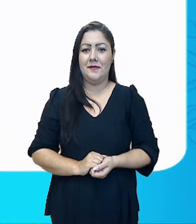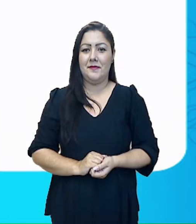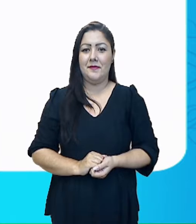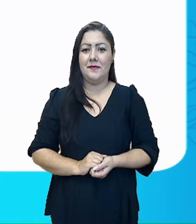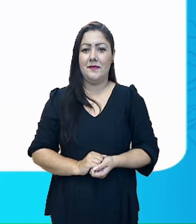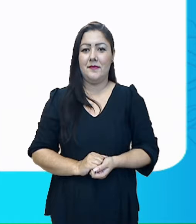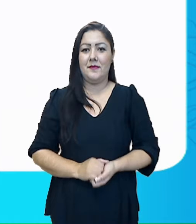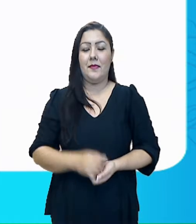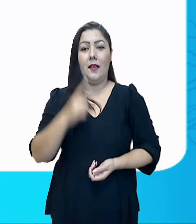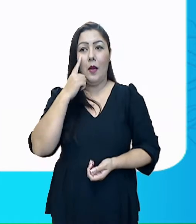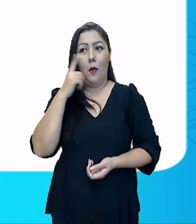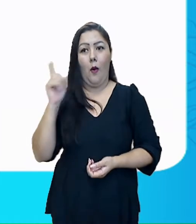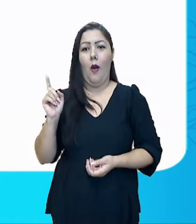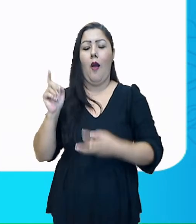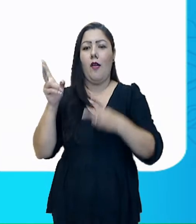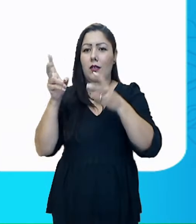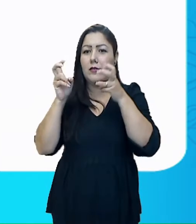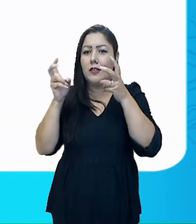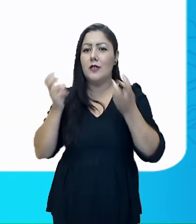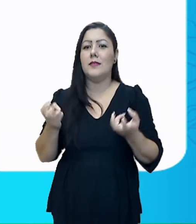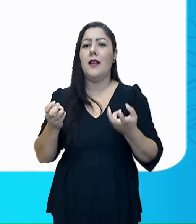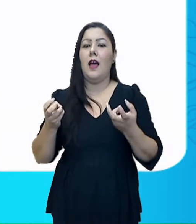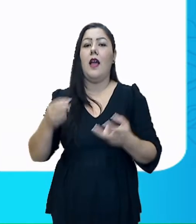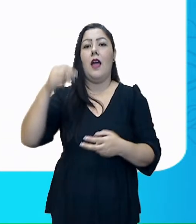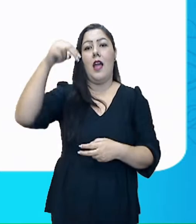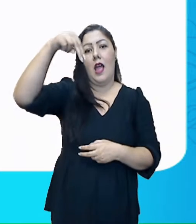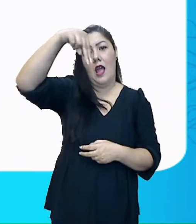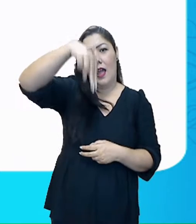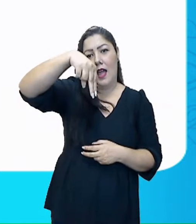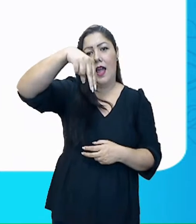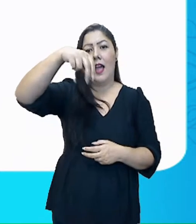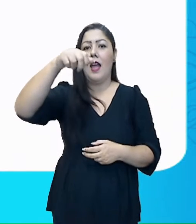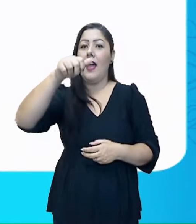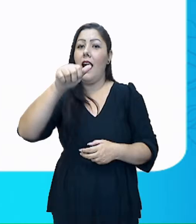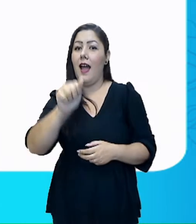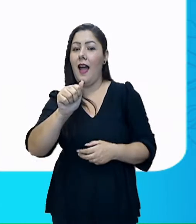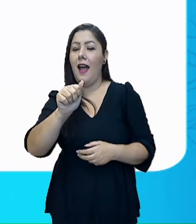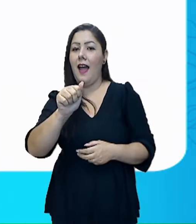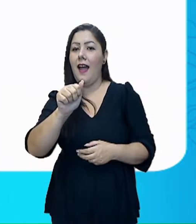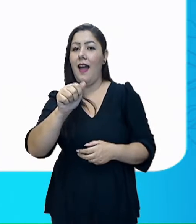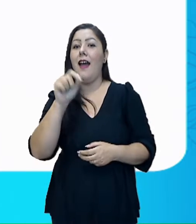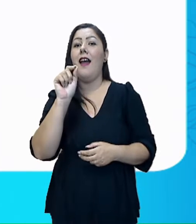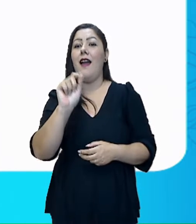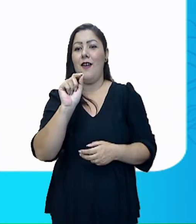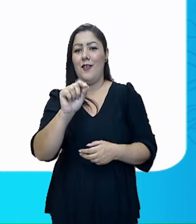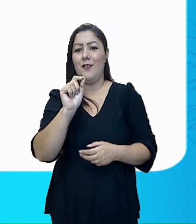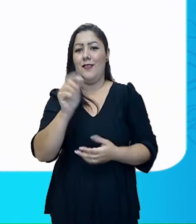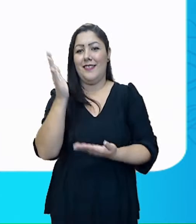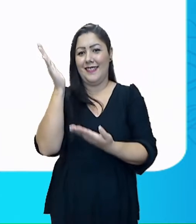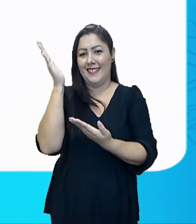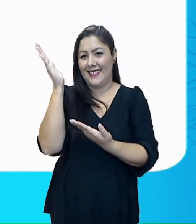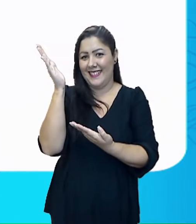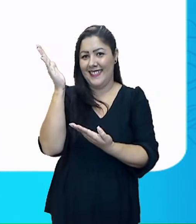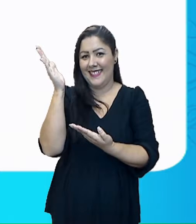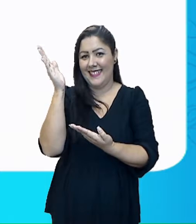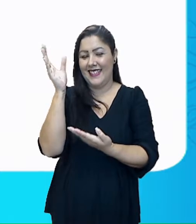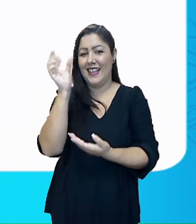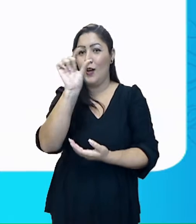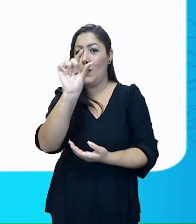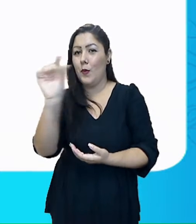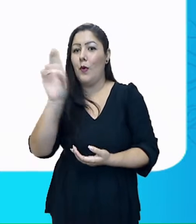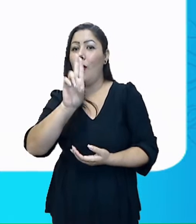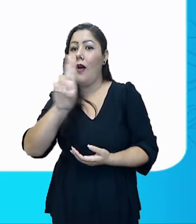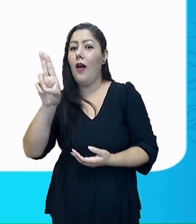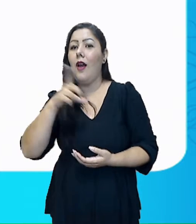Olha, Na. Na é símbolo do elemento químico sódio.